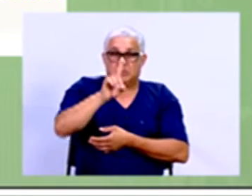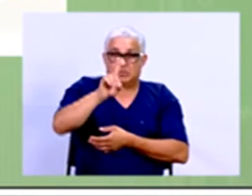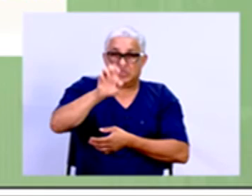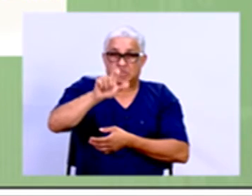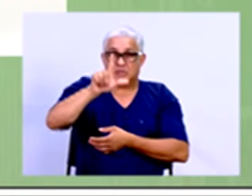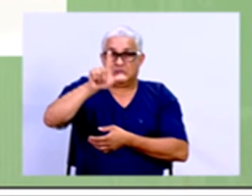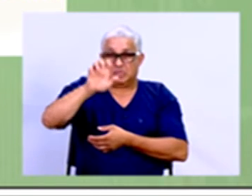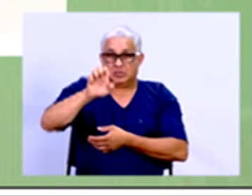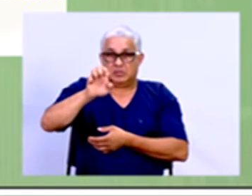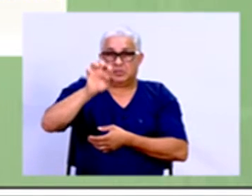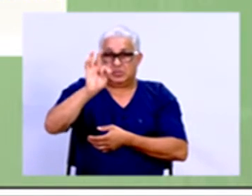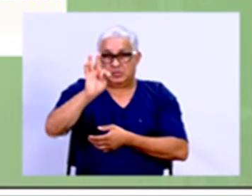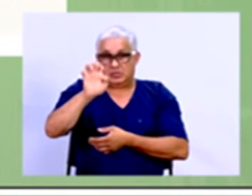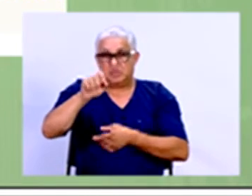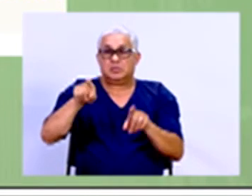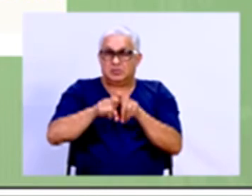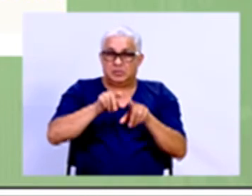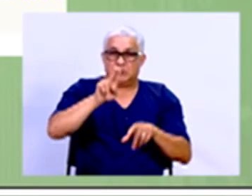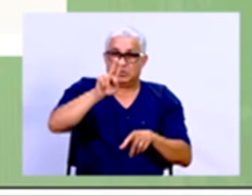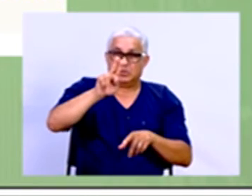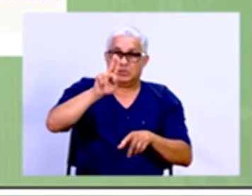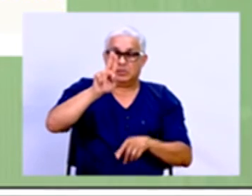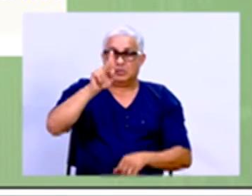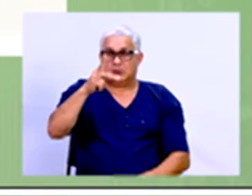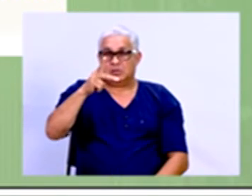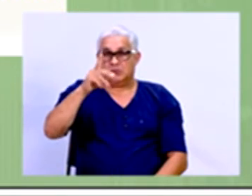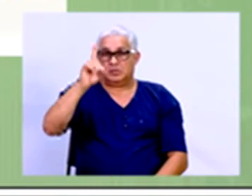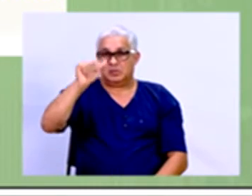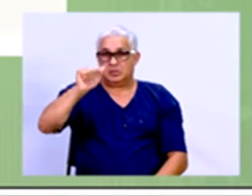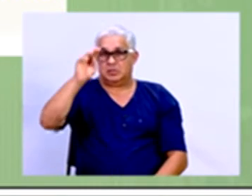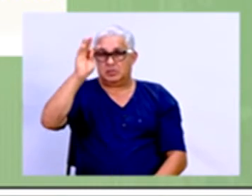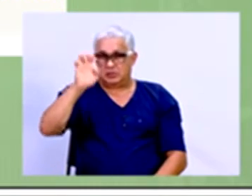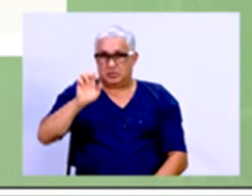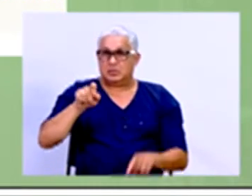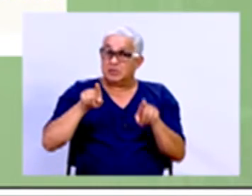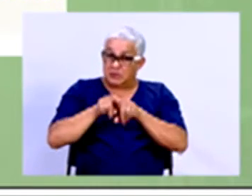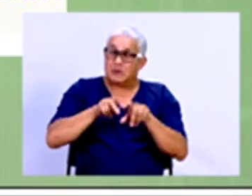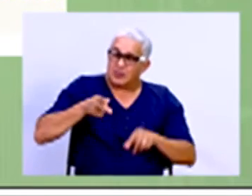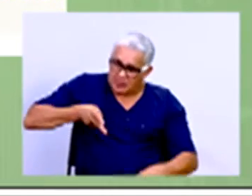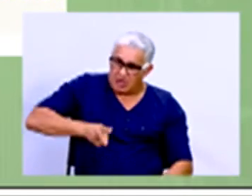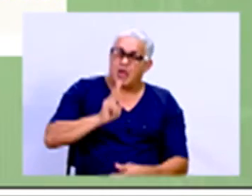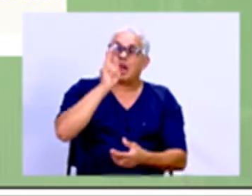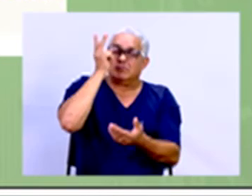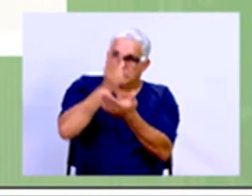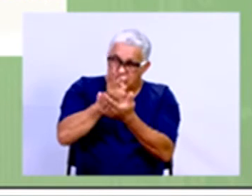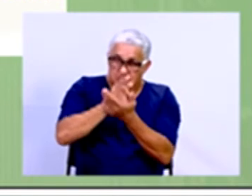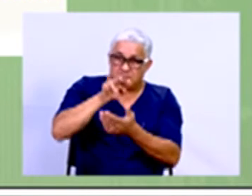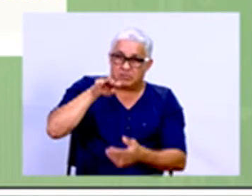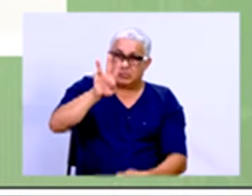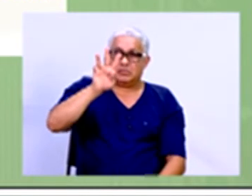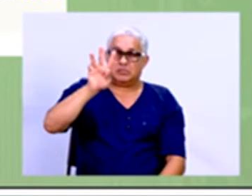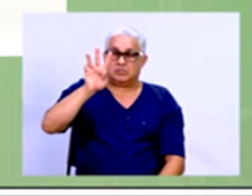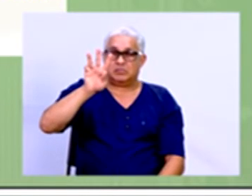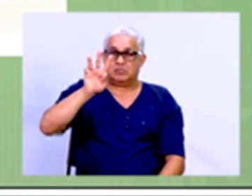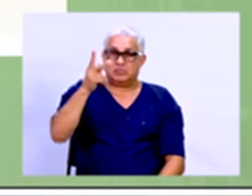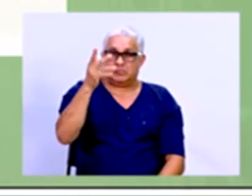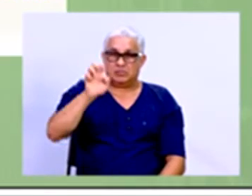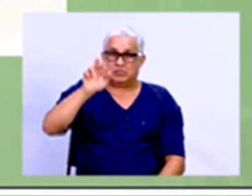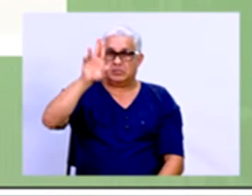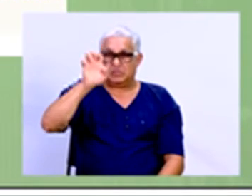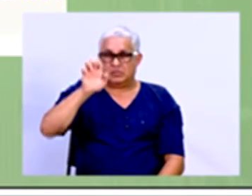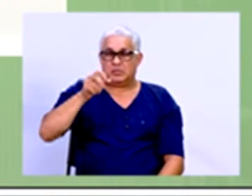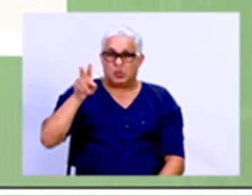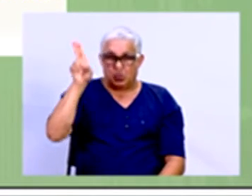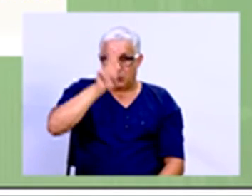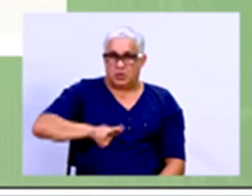update, sempre utilizem o parâmetro aqui. Nunca esqueçam do comando where, tá? Dica aí do professor Williams e do professor Thiago. Né? Quando você